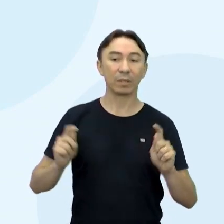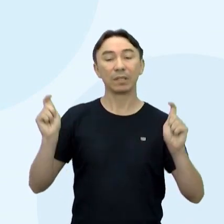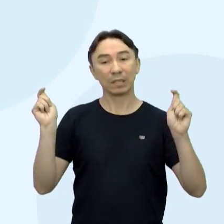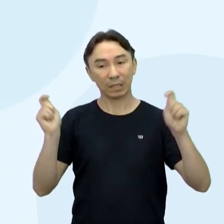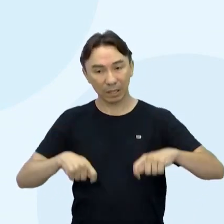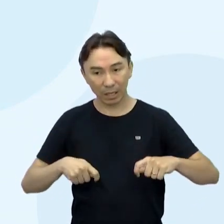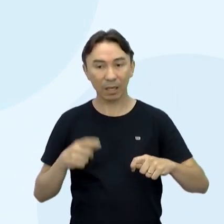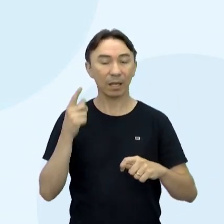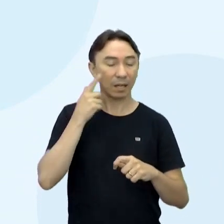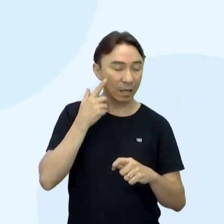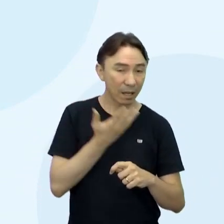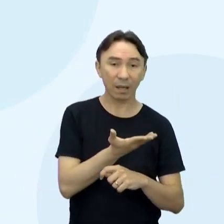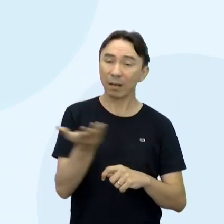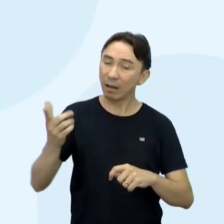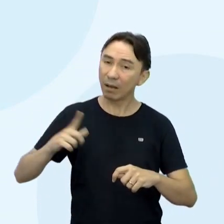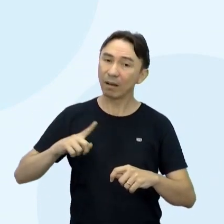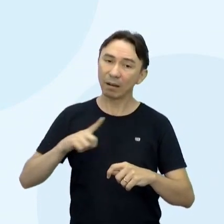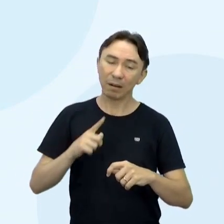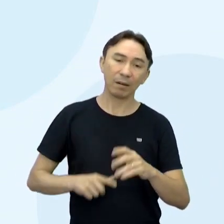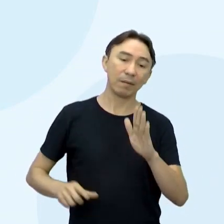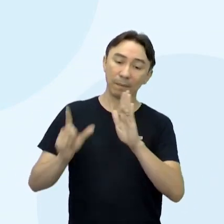dispositivos digitais como